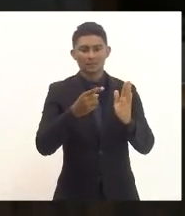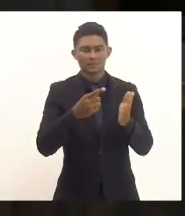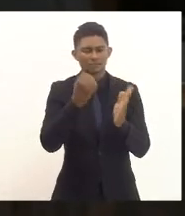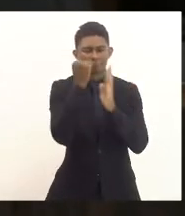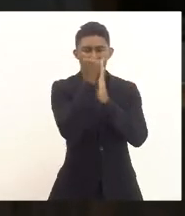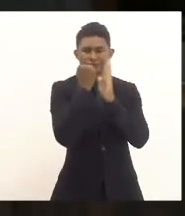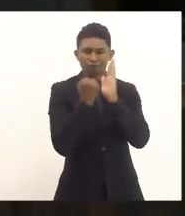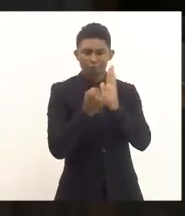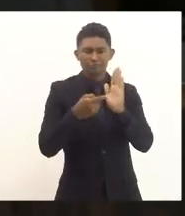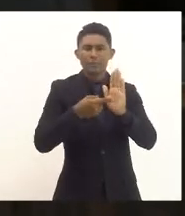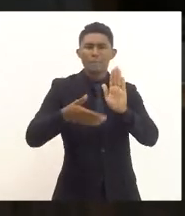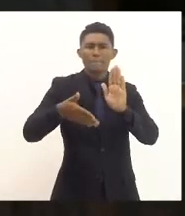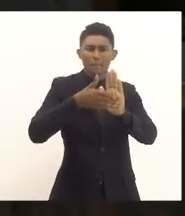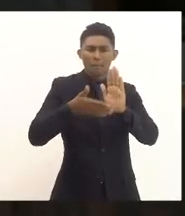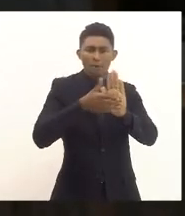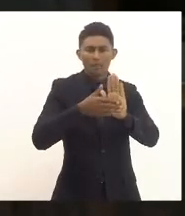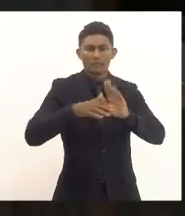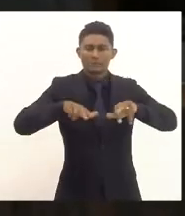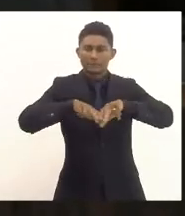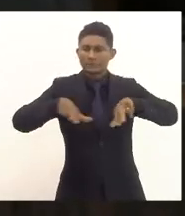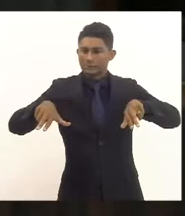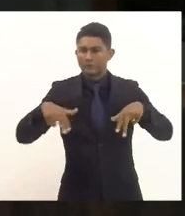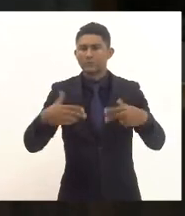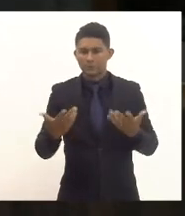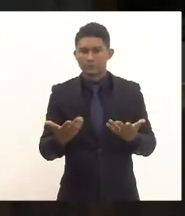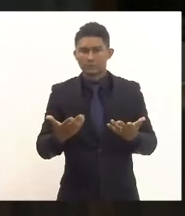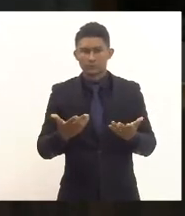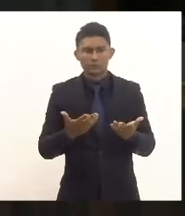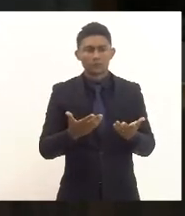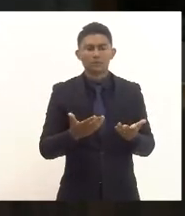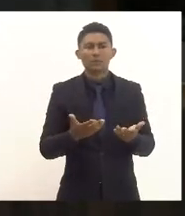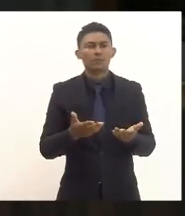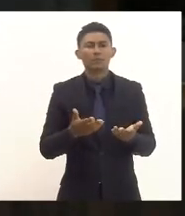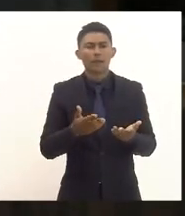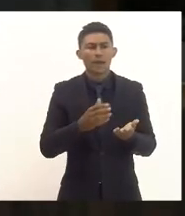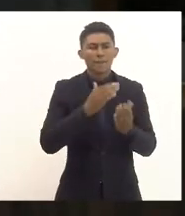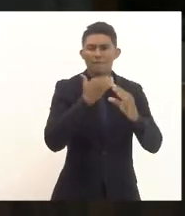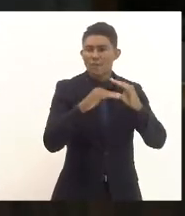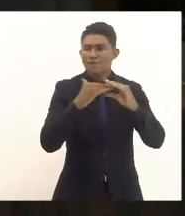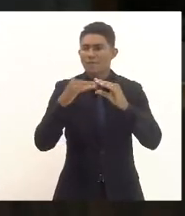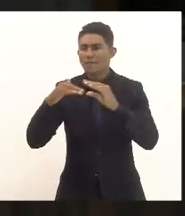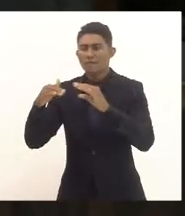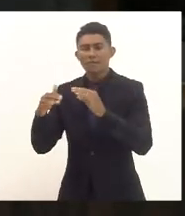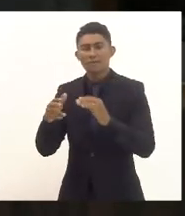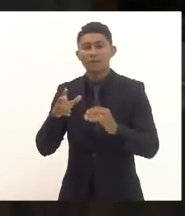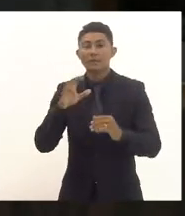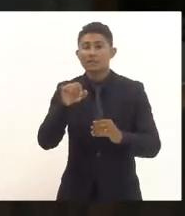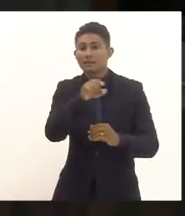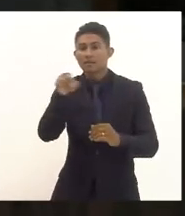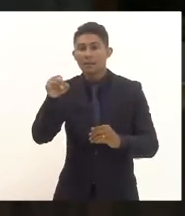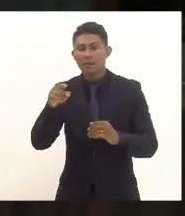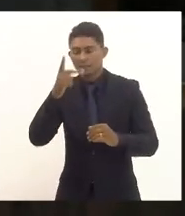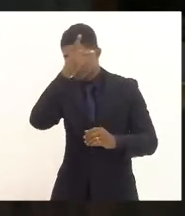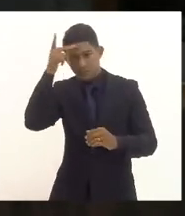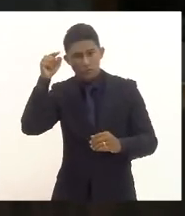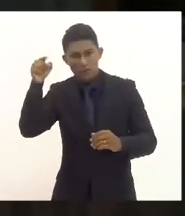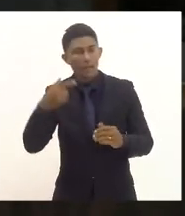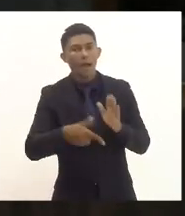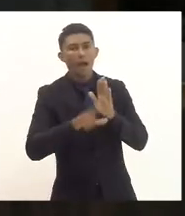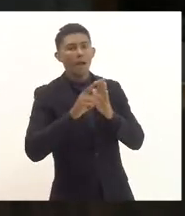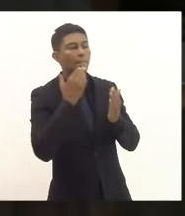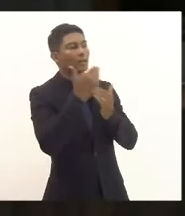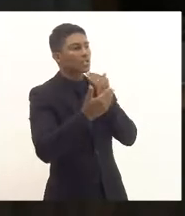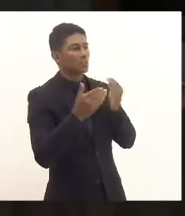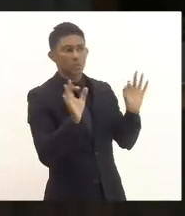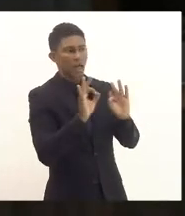de proposta decorrente da oferta de produto ou serviço tem atualizados solicitação prévia do Consumidor nos Estado do Rio de